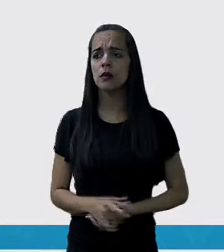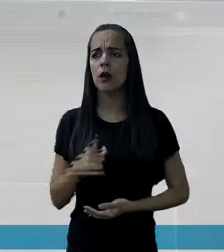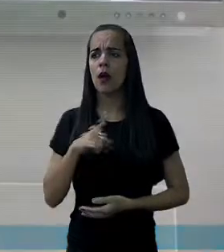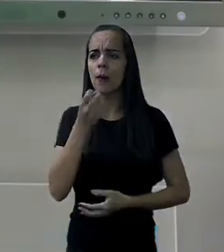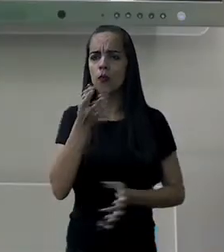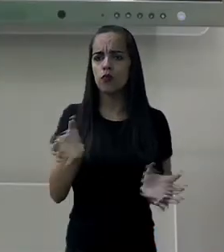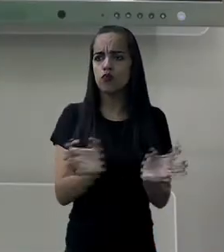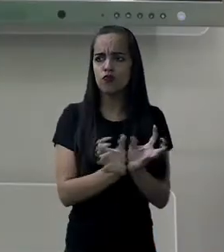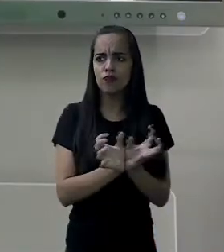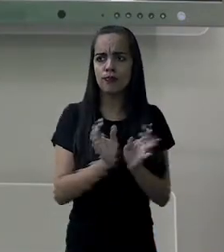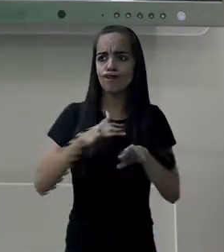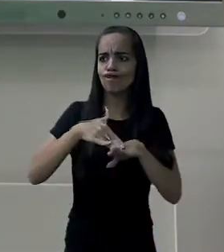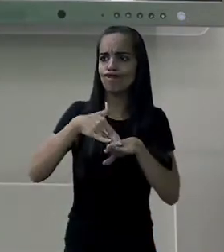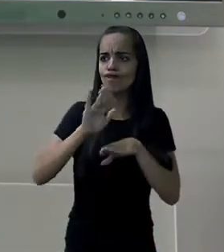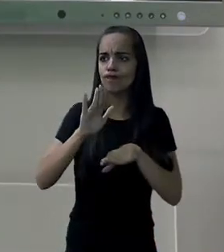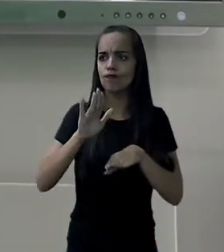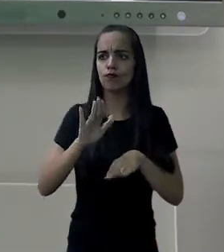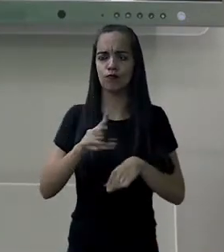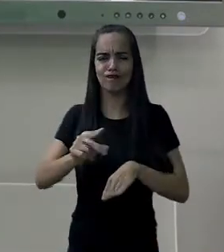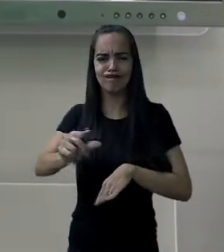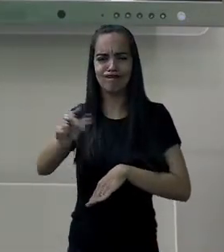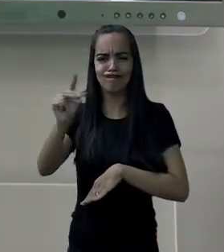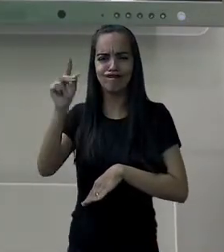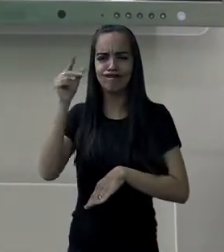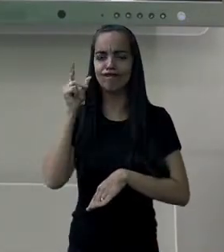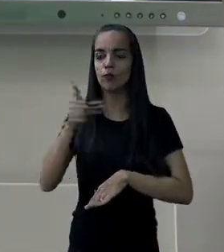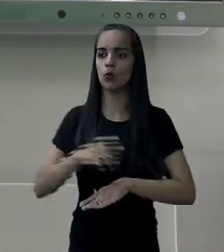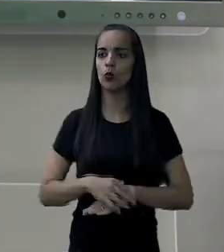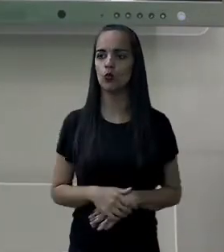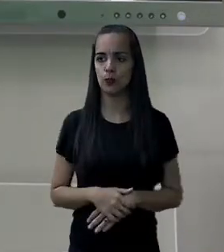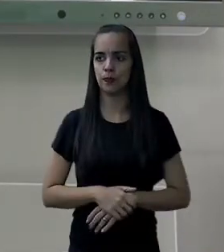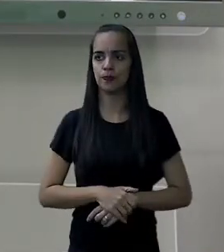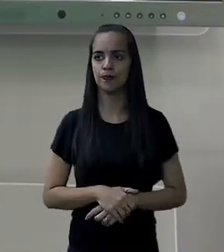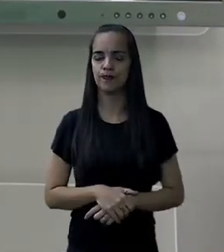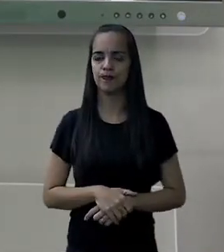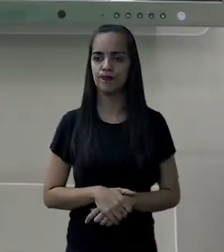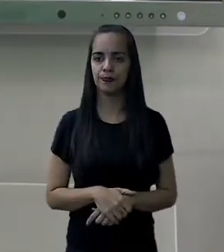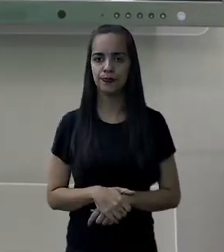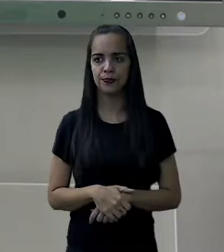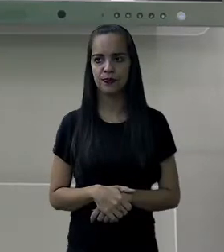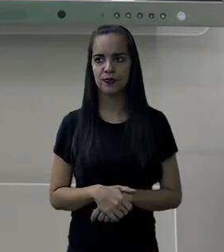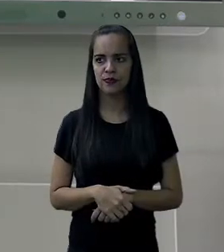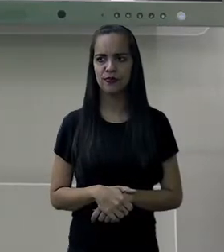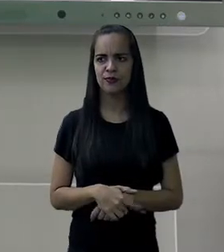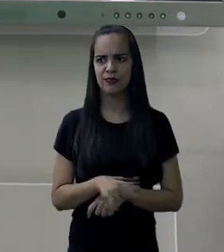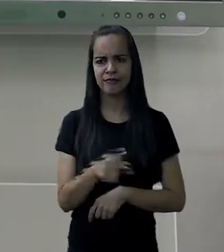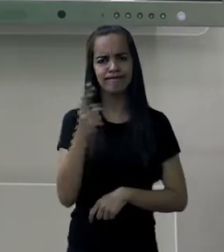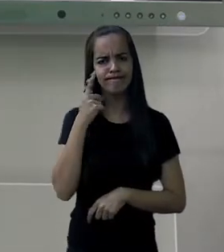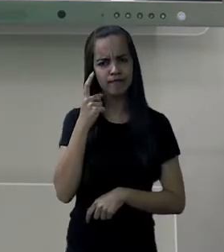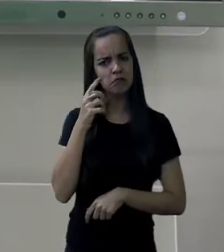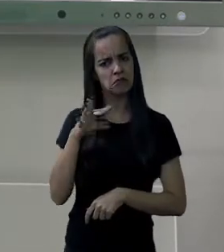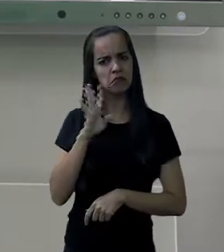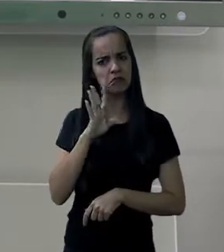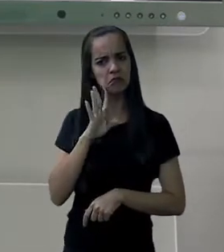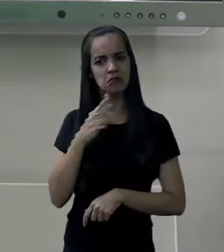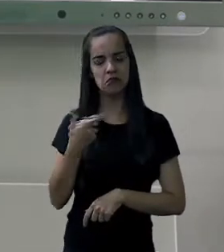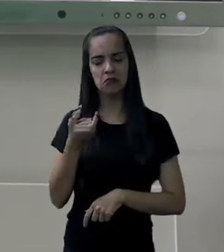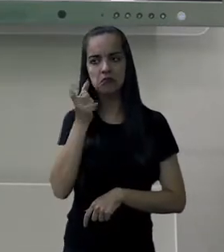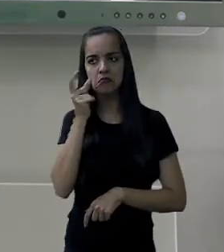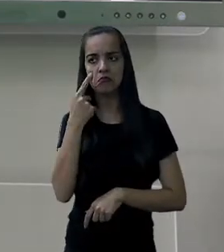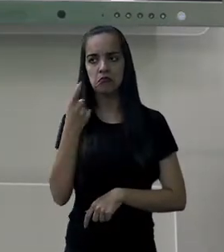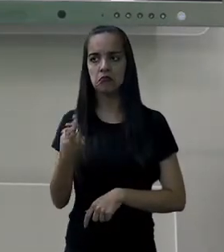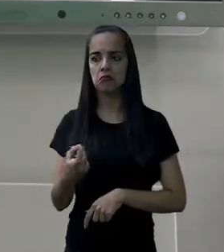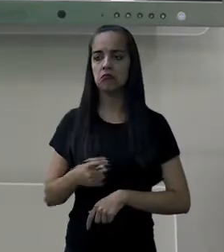bloco mais antigo do mundo. É interessante, né?